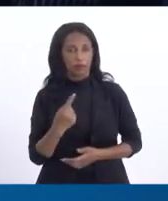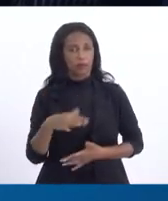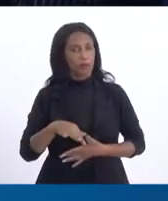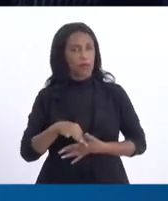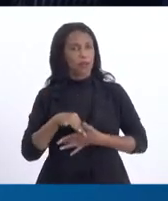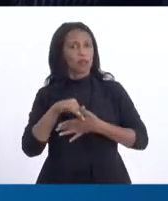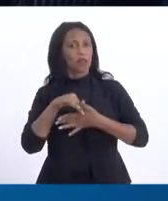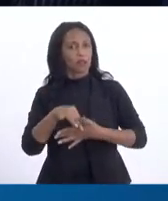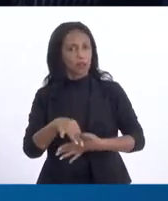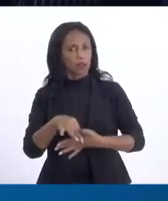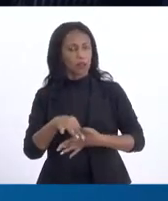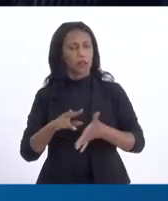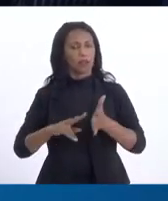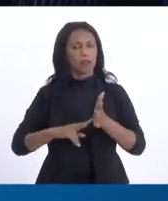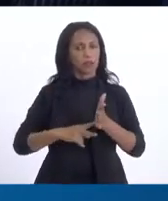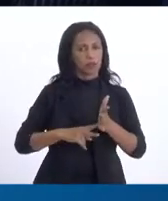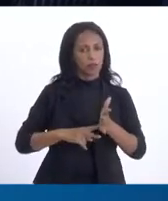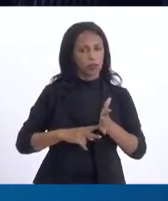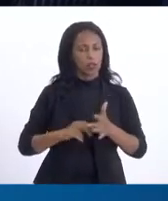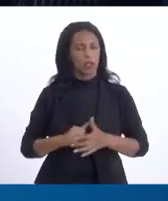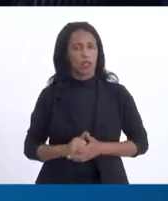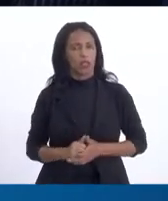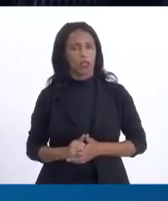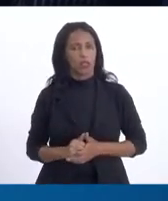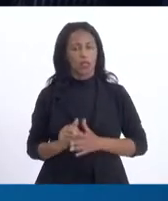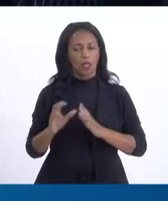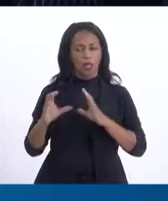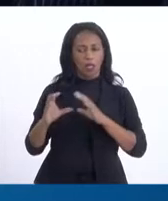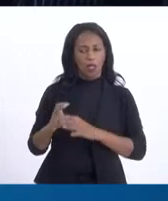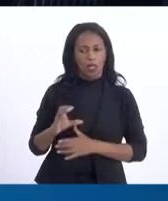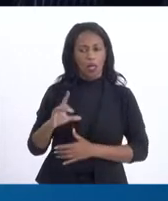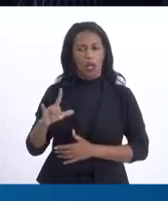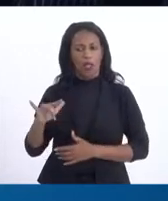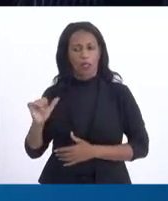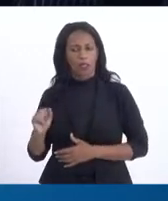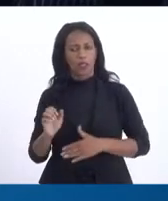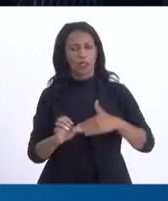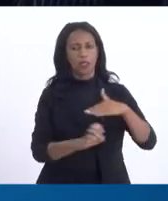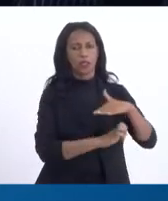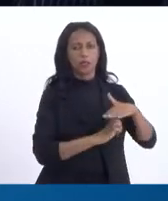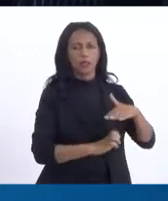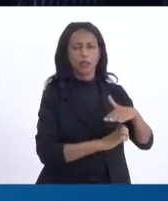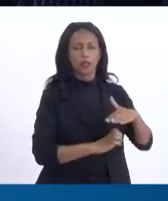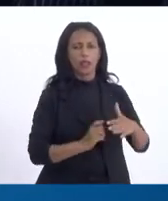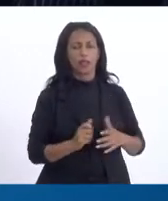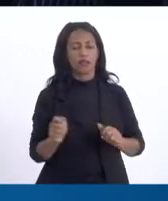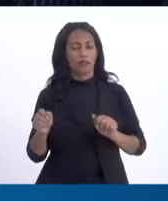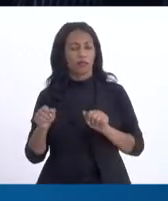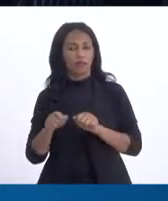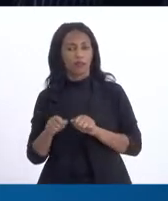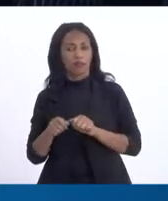líderes sindicais e classistas, empresariais, fazermos essa